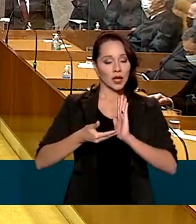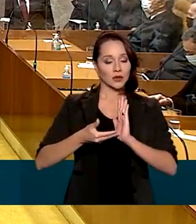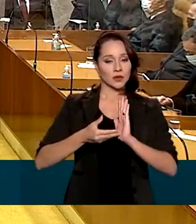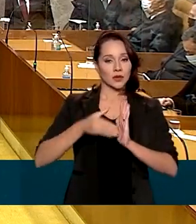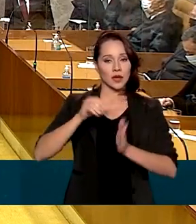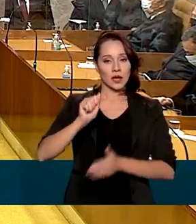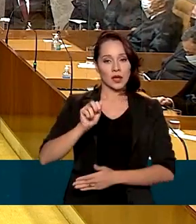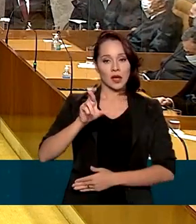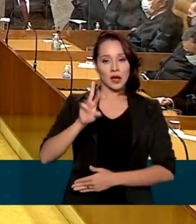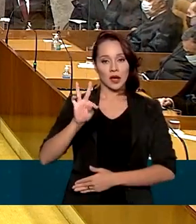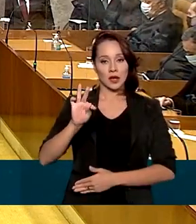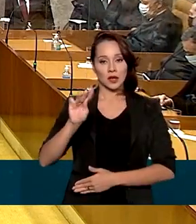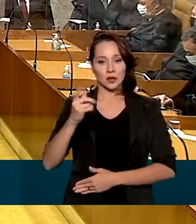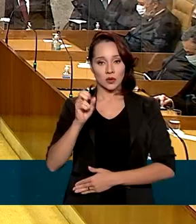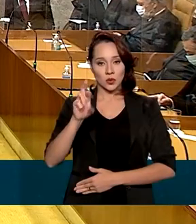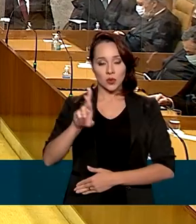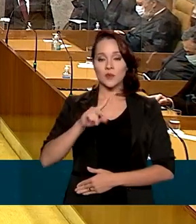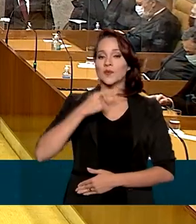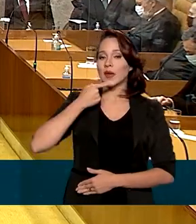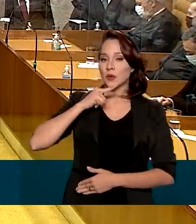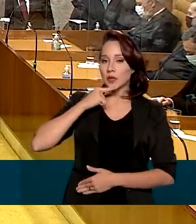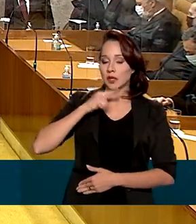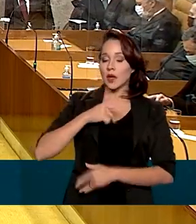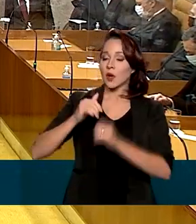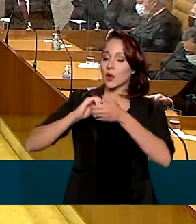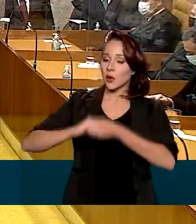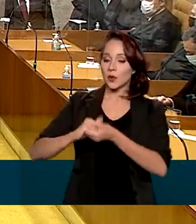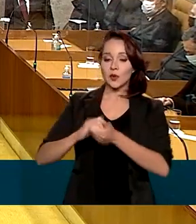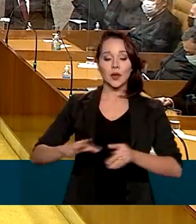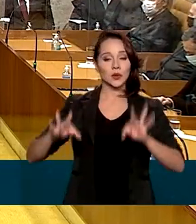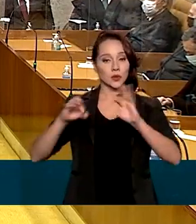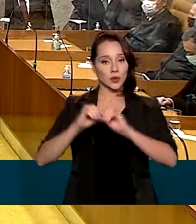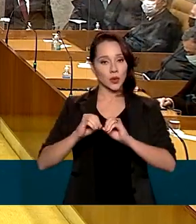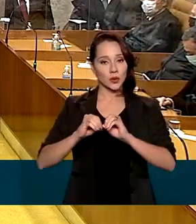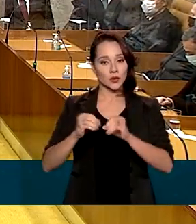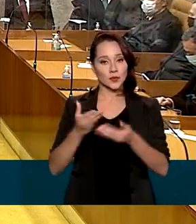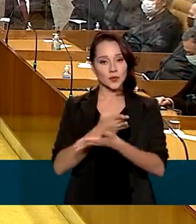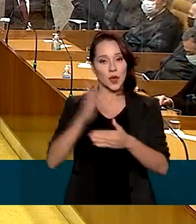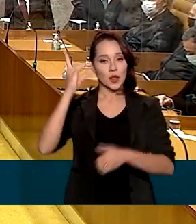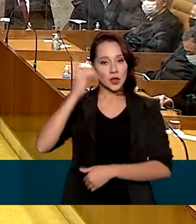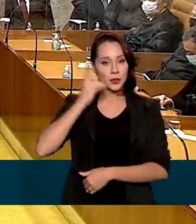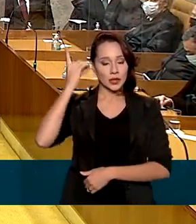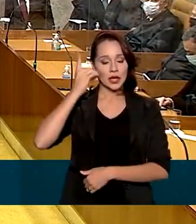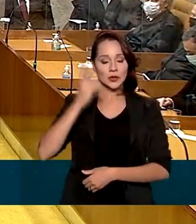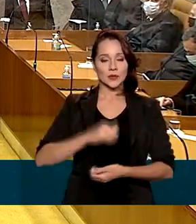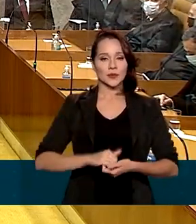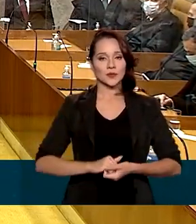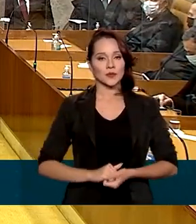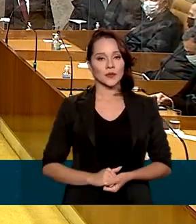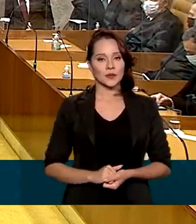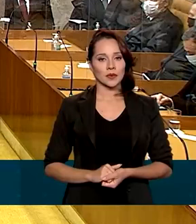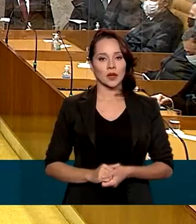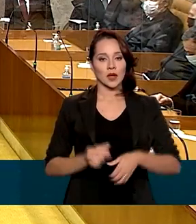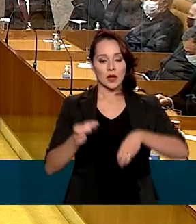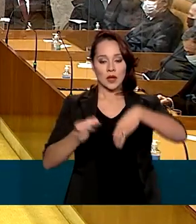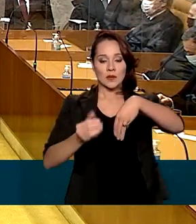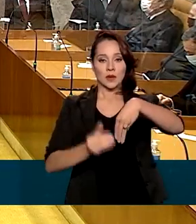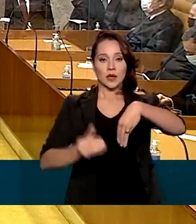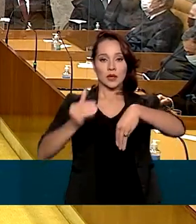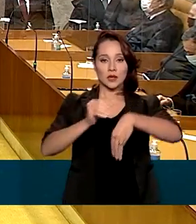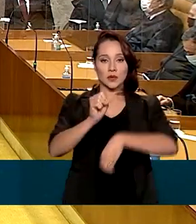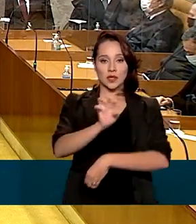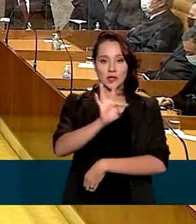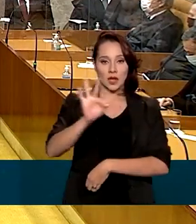Deputado Arthur Lira, na pessoa de quem cumprimento todos os senhores deputados; ministros do Supremo